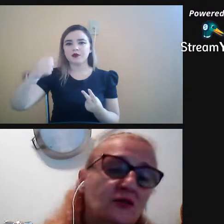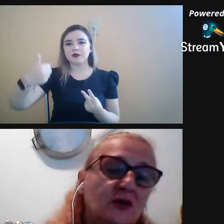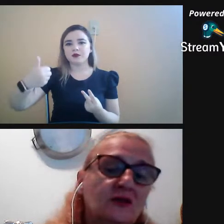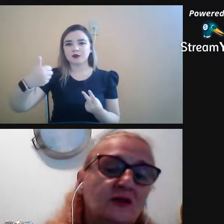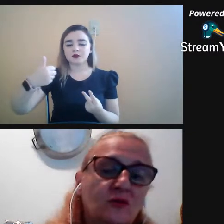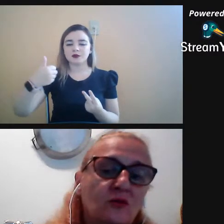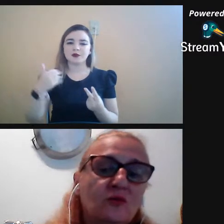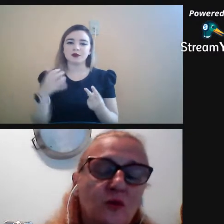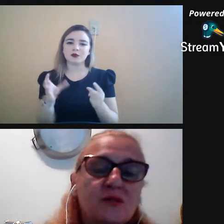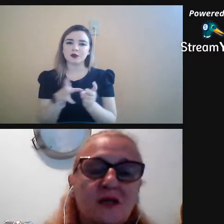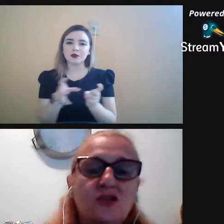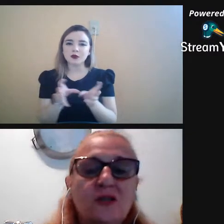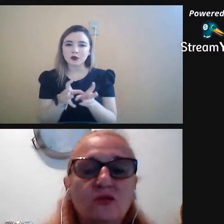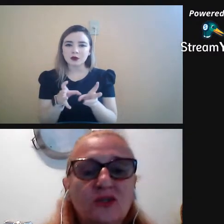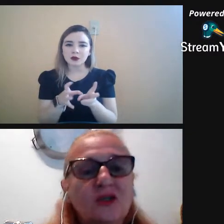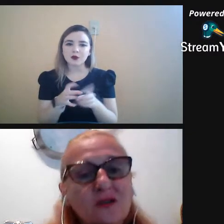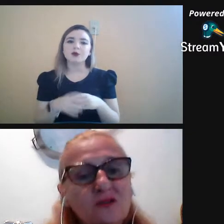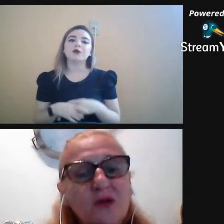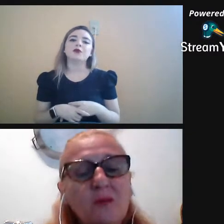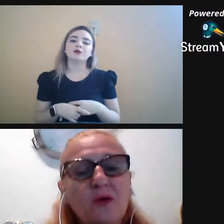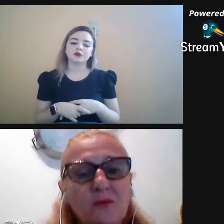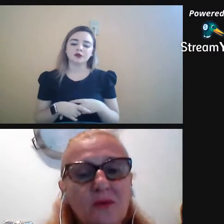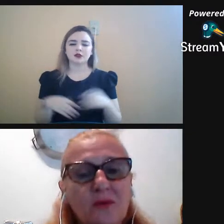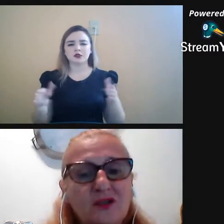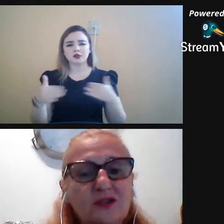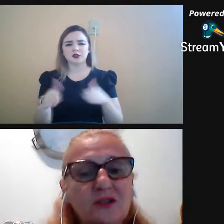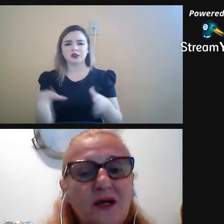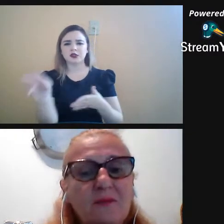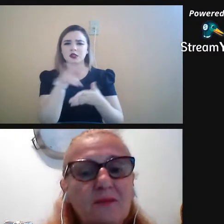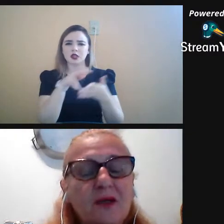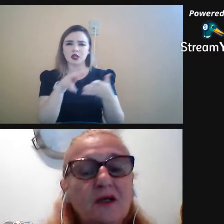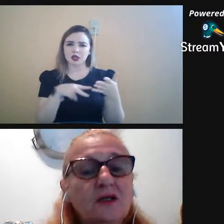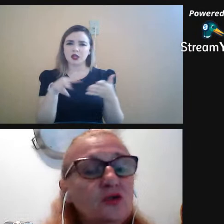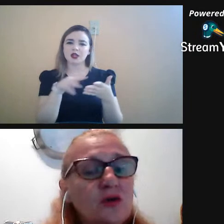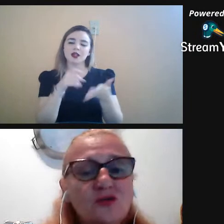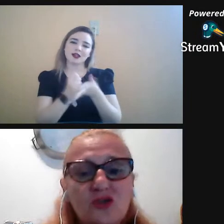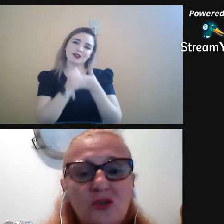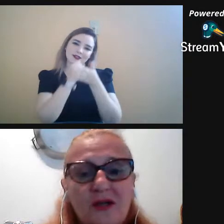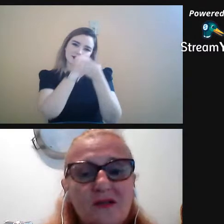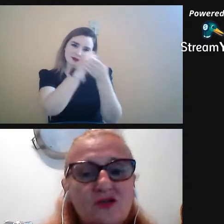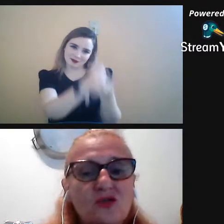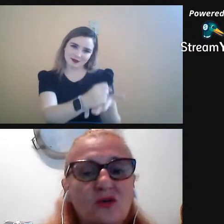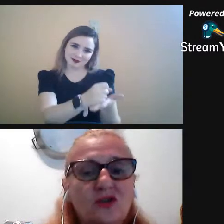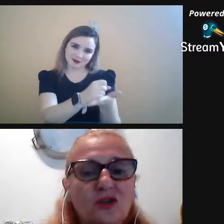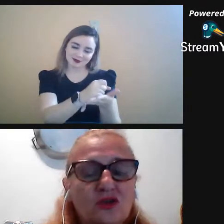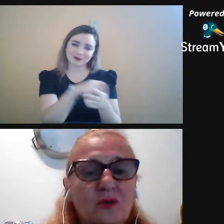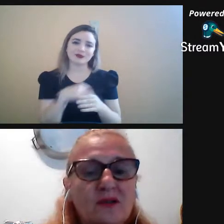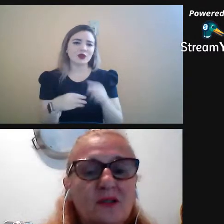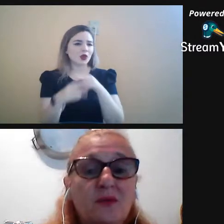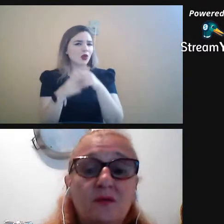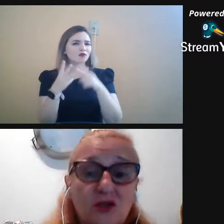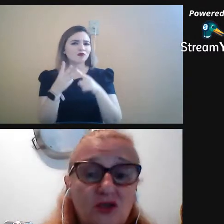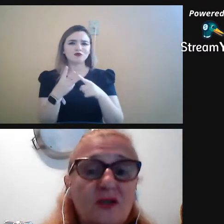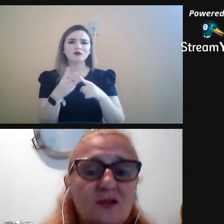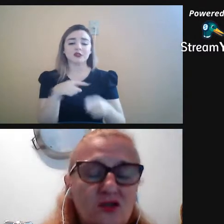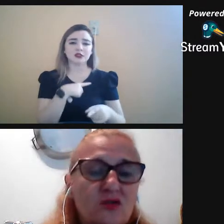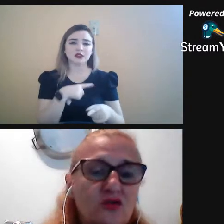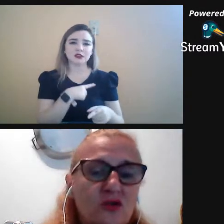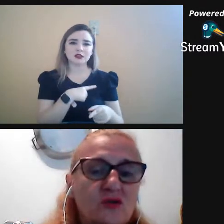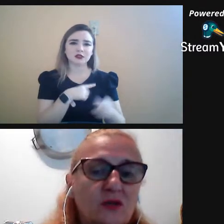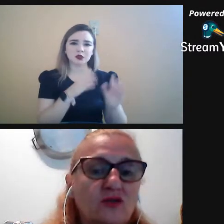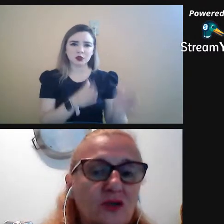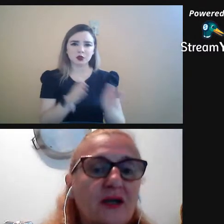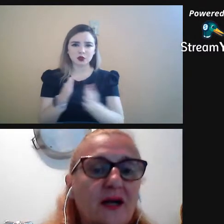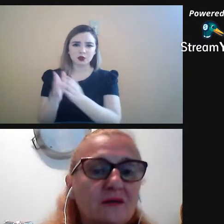1801, tá? E a Heloísa está nos dando, como sala de leitura, está nos dando apoio para a gente, tá? Em todas as 3 edições que nós participamos, nas